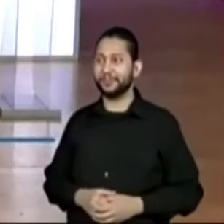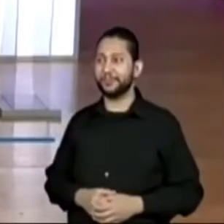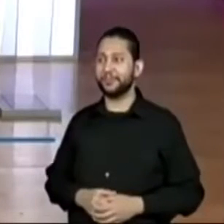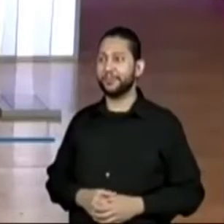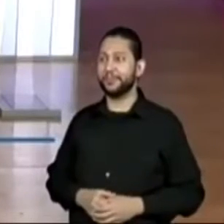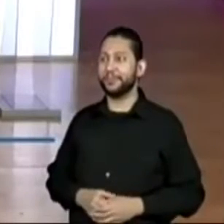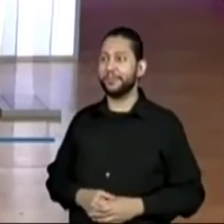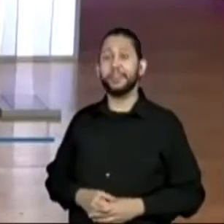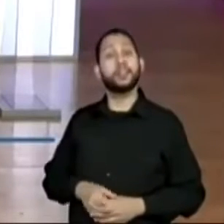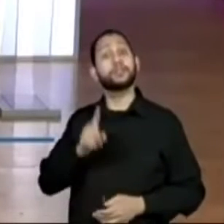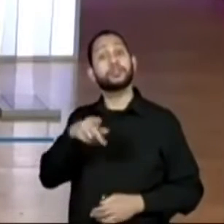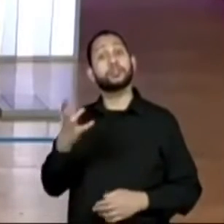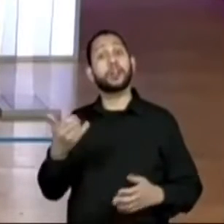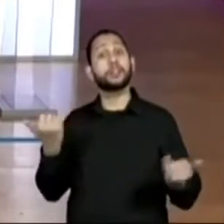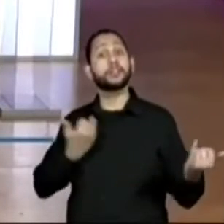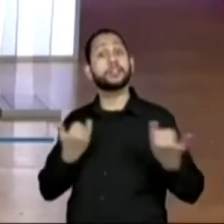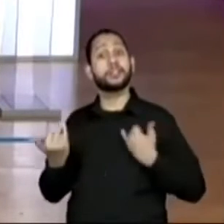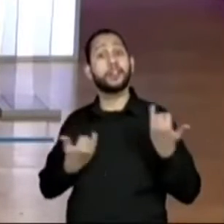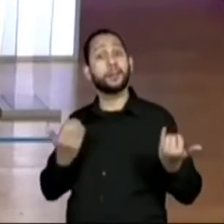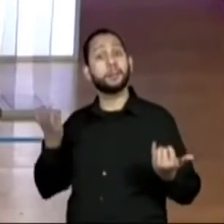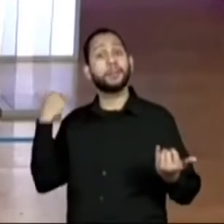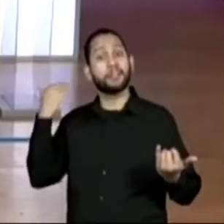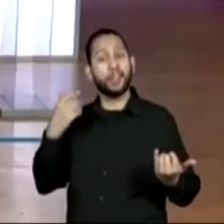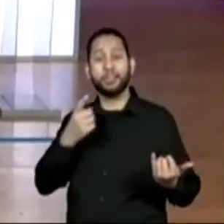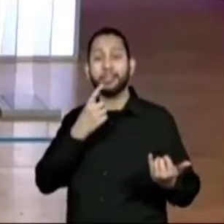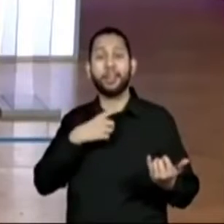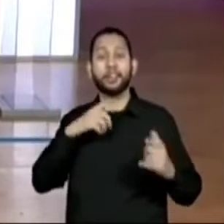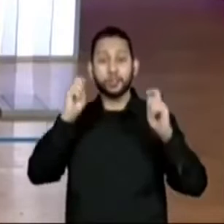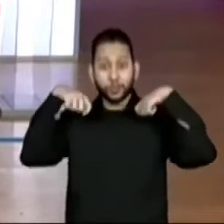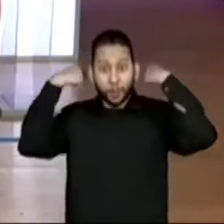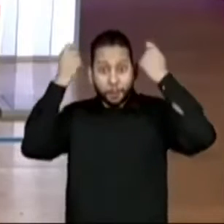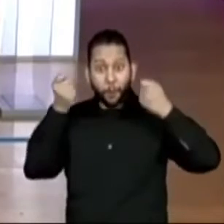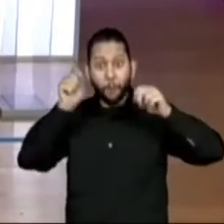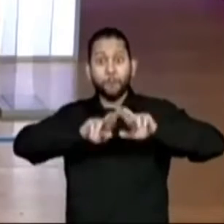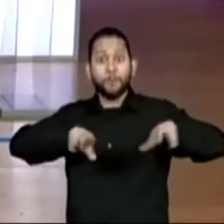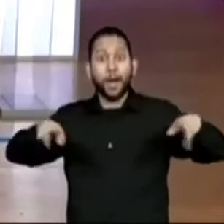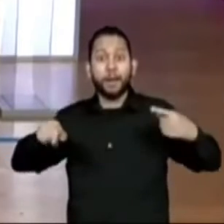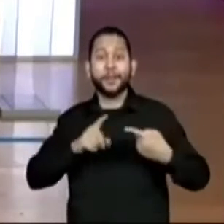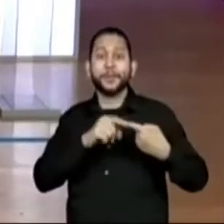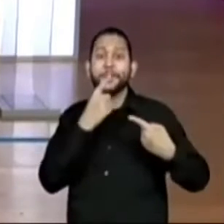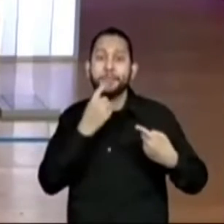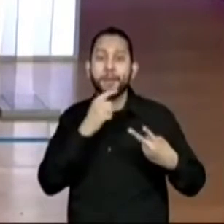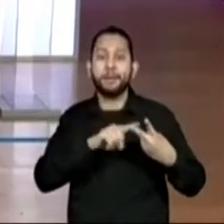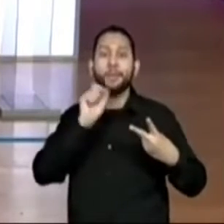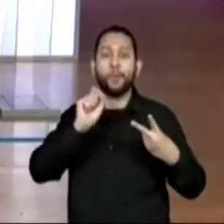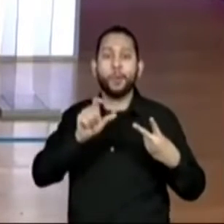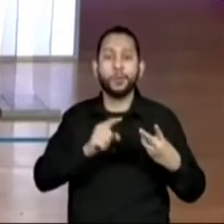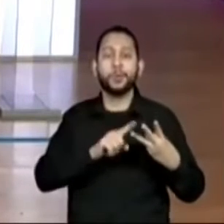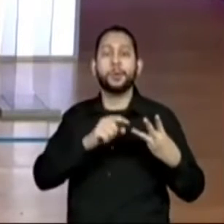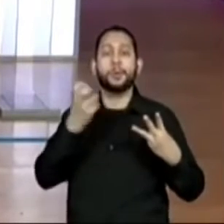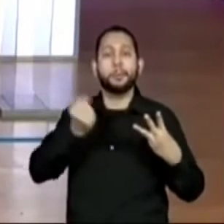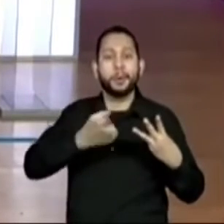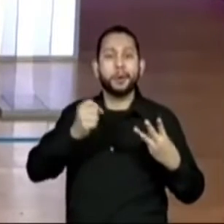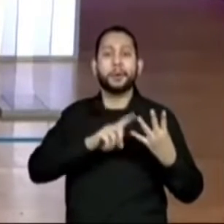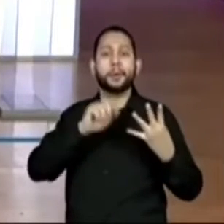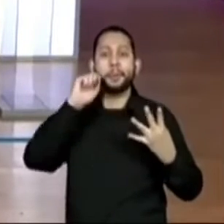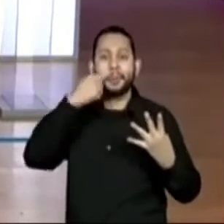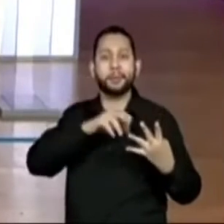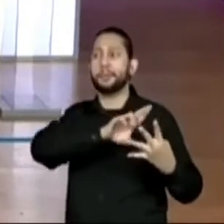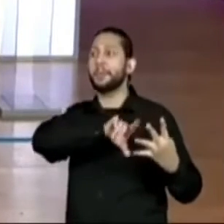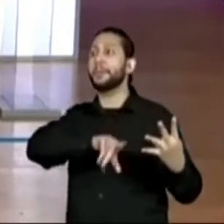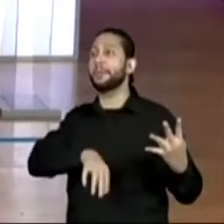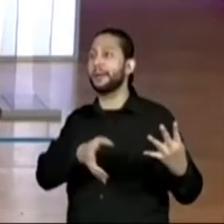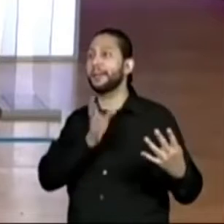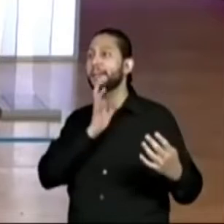aí que eles conhecem. Verdade. E a Branca de Neve? A Branca de Neve, será que eles conhecem? O pessoal